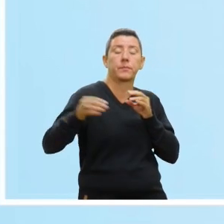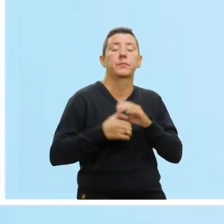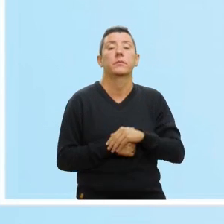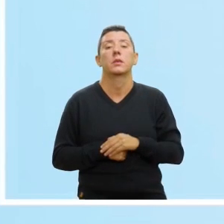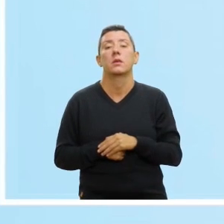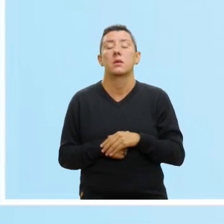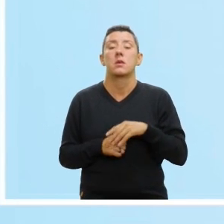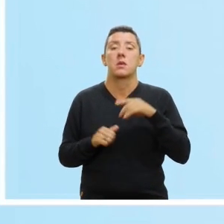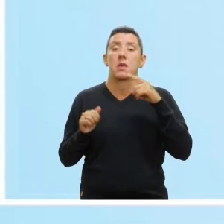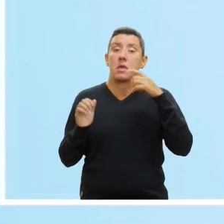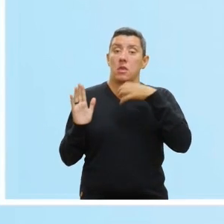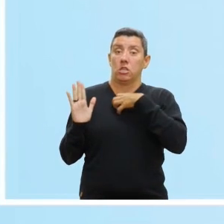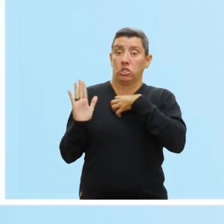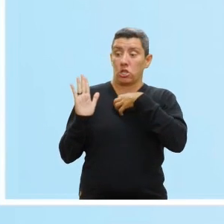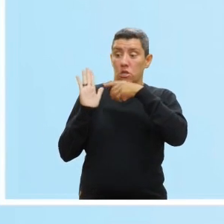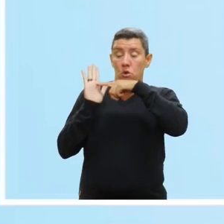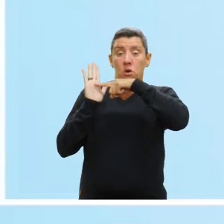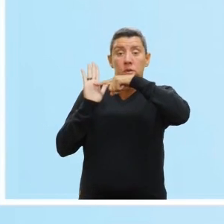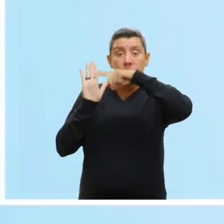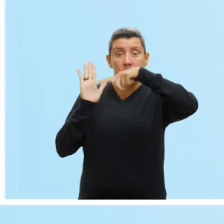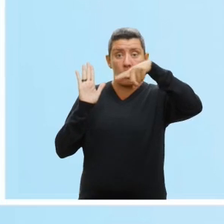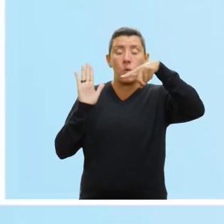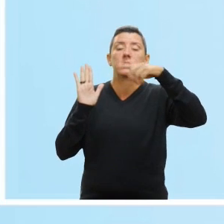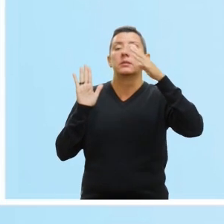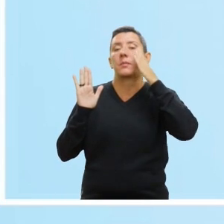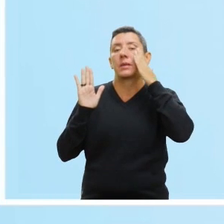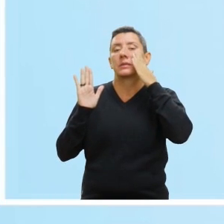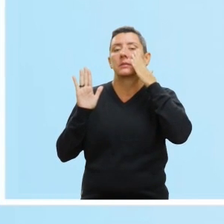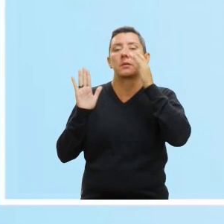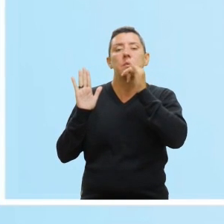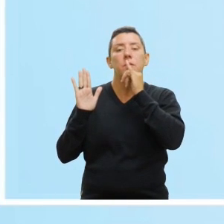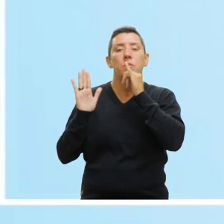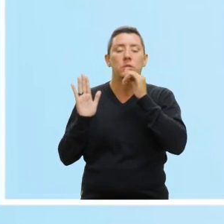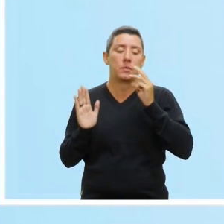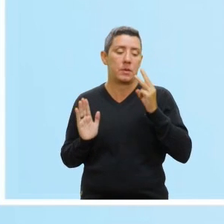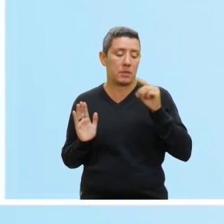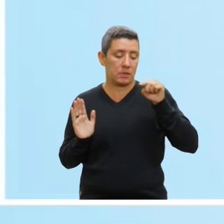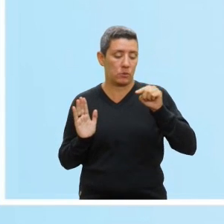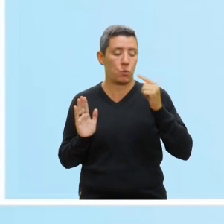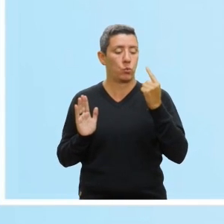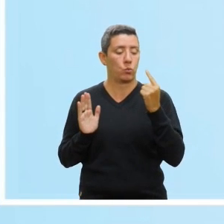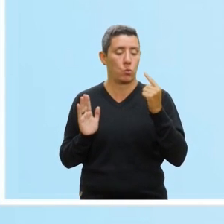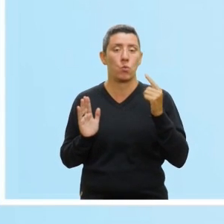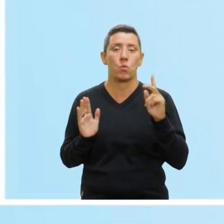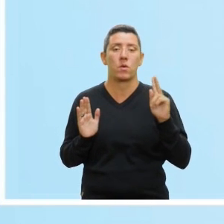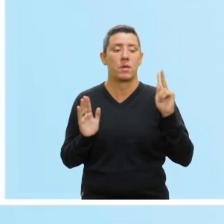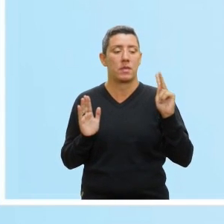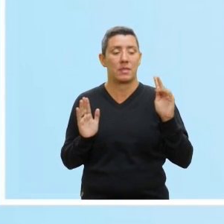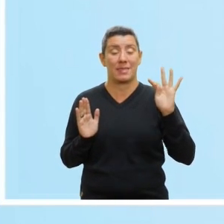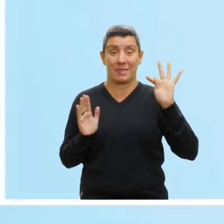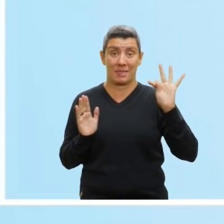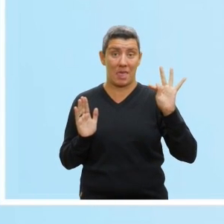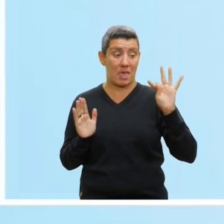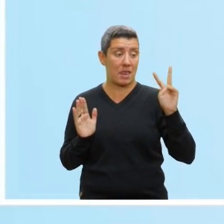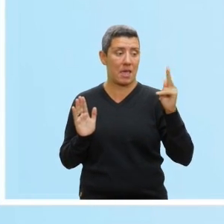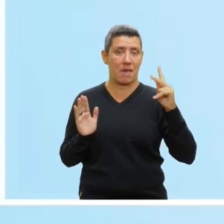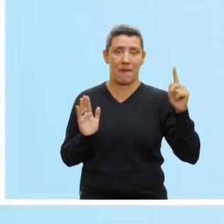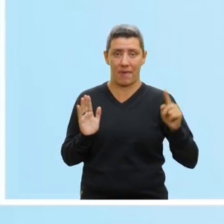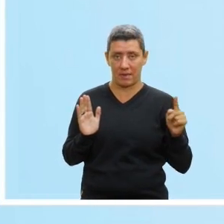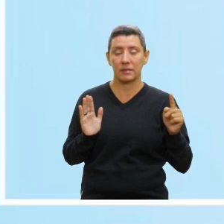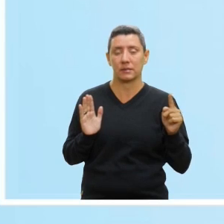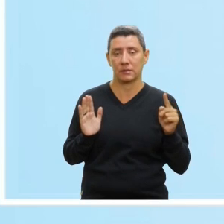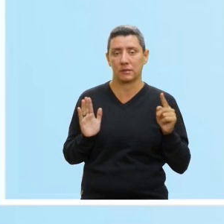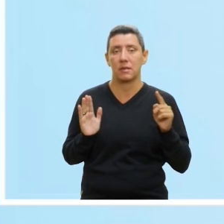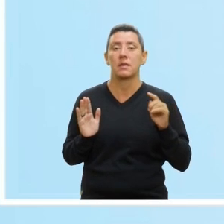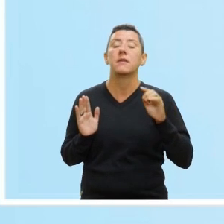é, em frequência, a gente se refere também à frequência de 193,1 terahertz, tá? Então, esse comprimento de